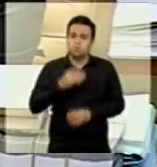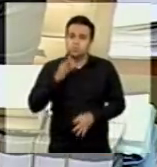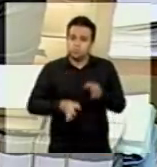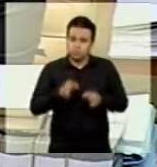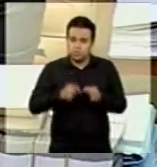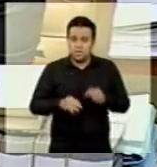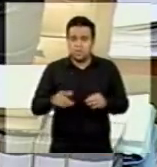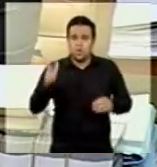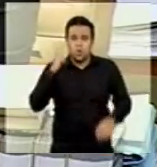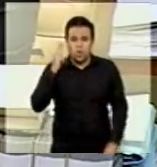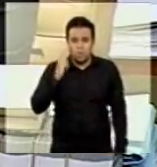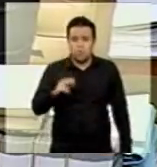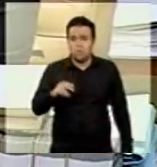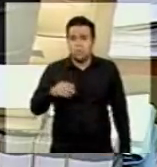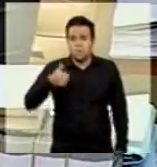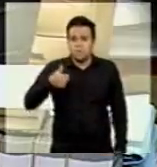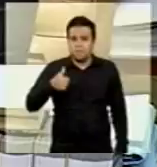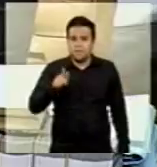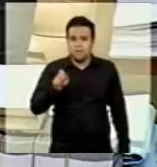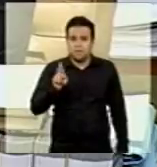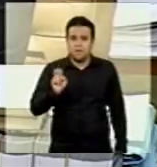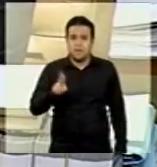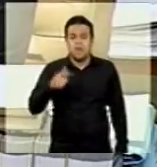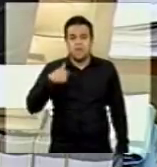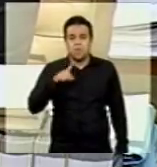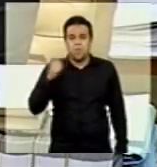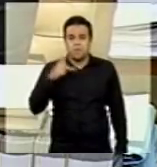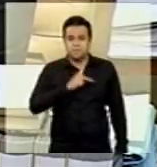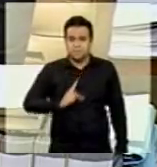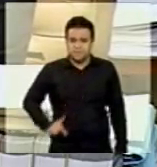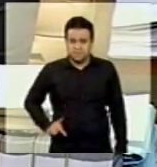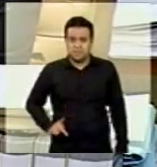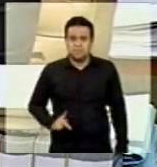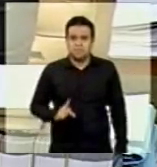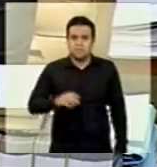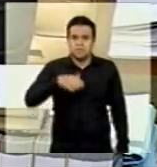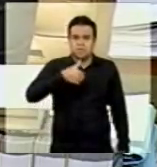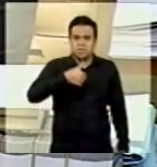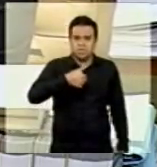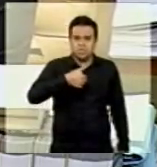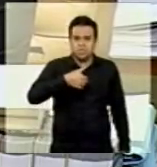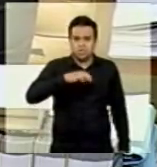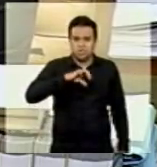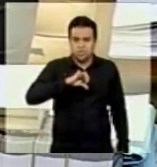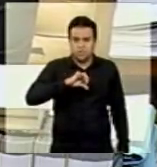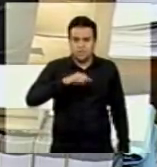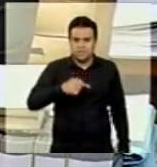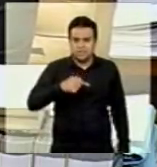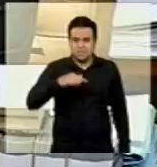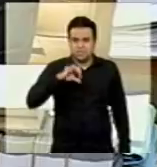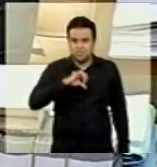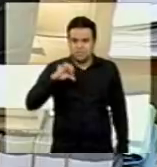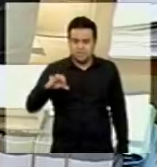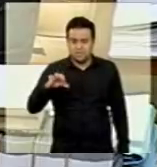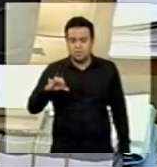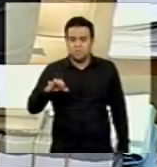penais comuns em primeiro grau. Quando eu fui presidente do Supremo Tribunal Federal no biênio 97-99, recebi